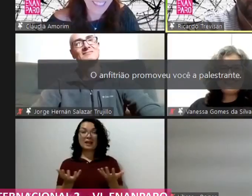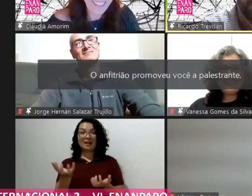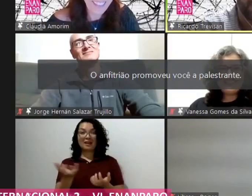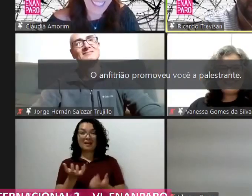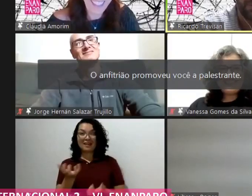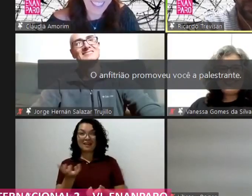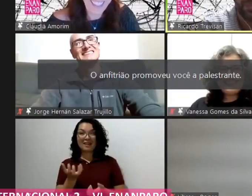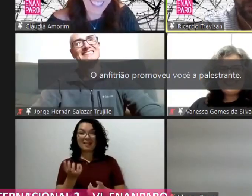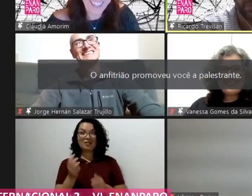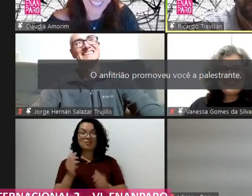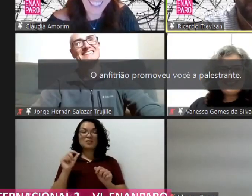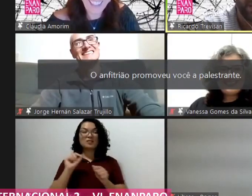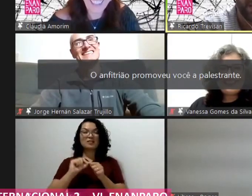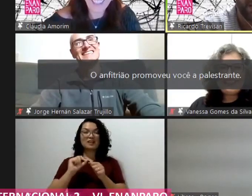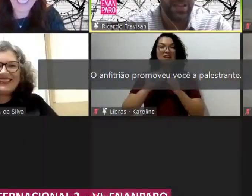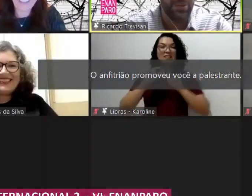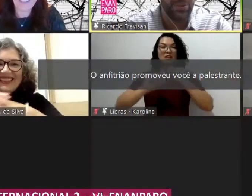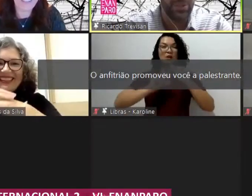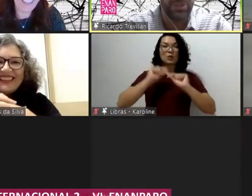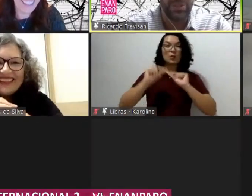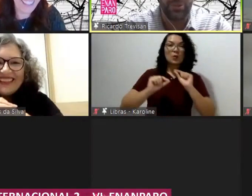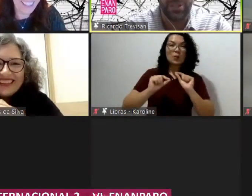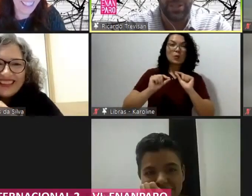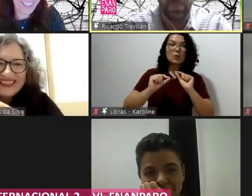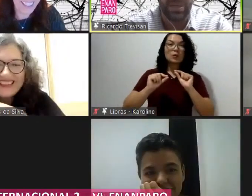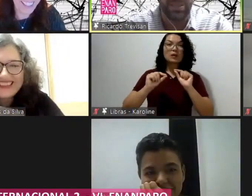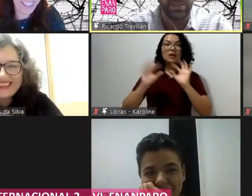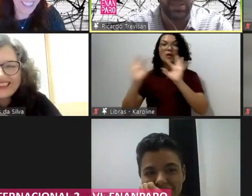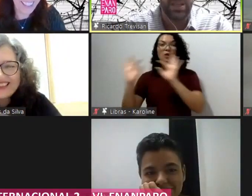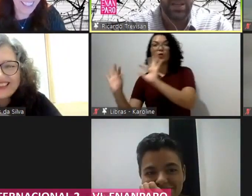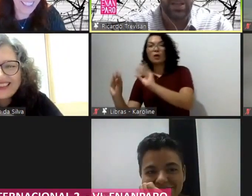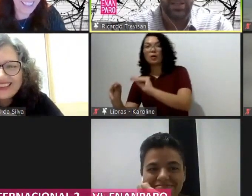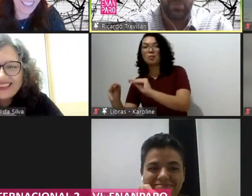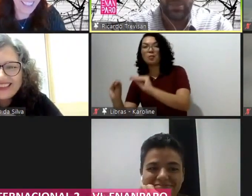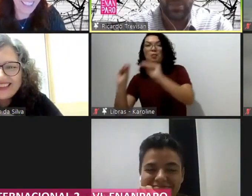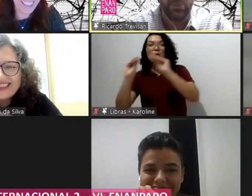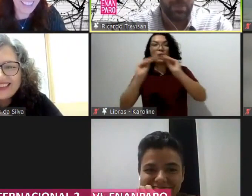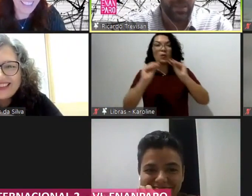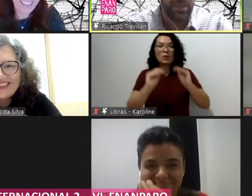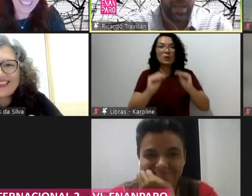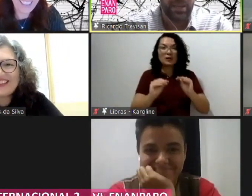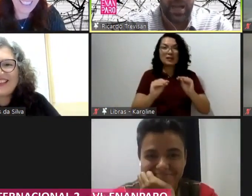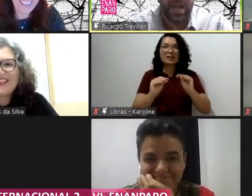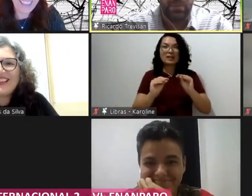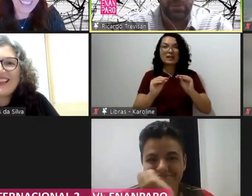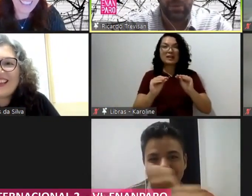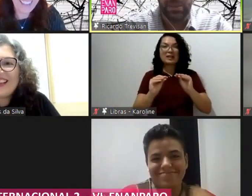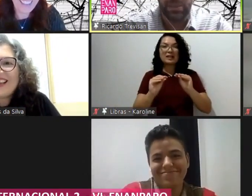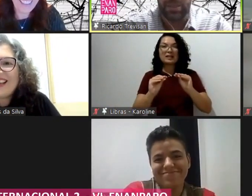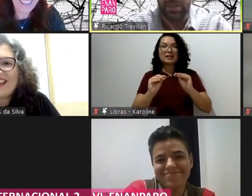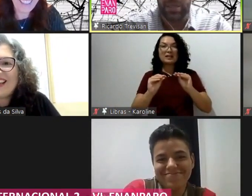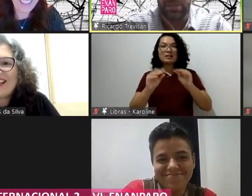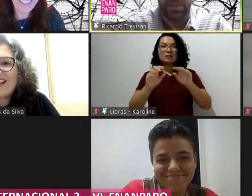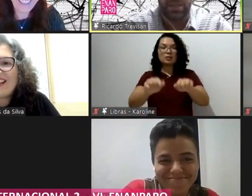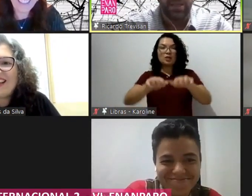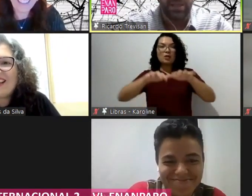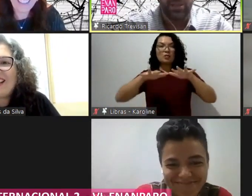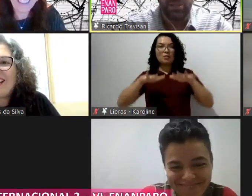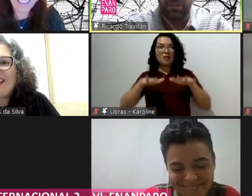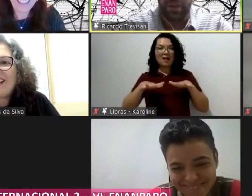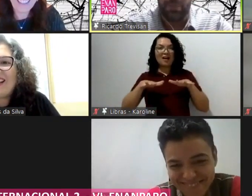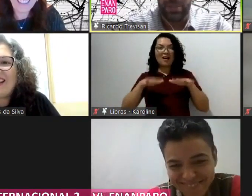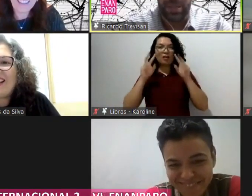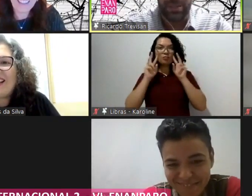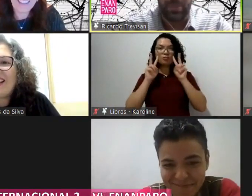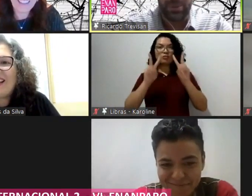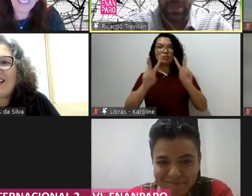para que vocês possam ver a carinho, rostinho de todos aqui presentes. Então, pedimos à plateia que abram suas câmeras e